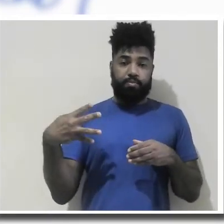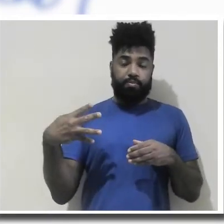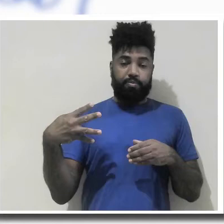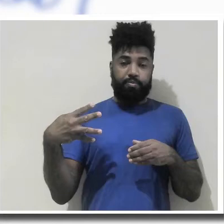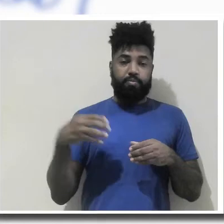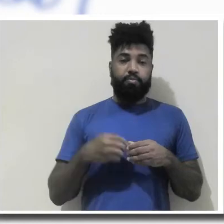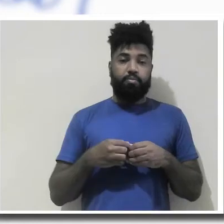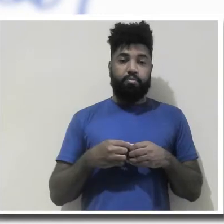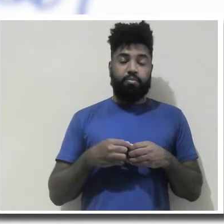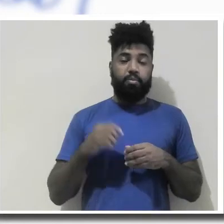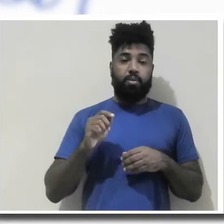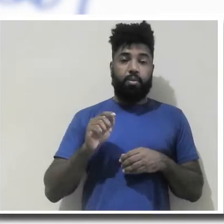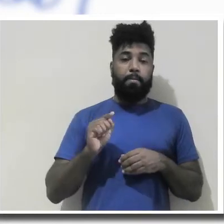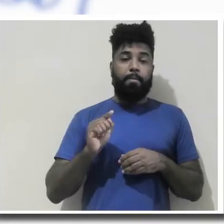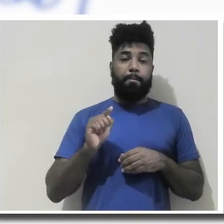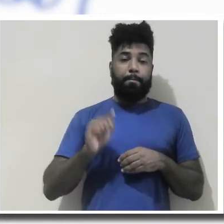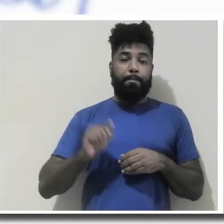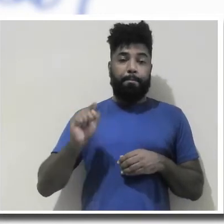-4,